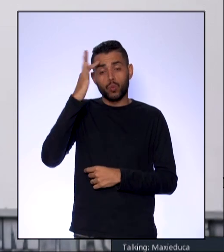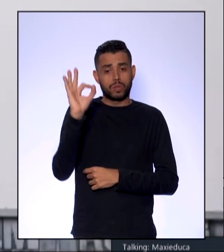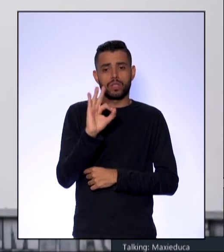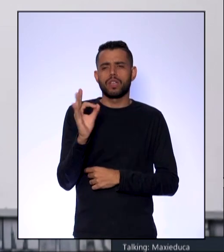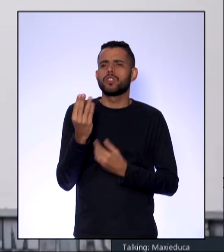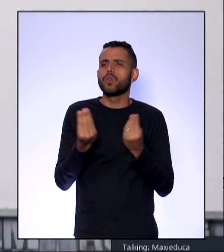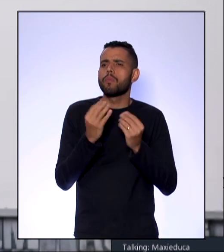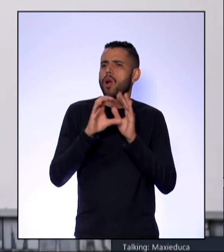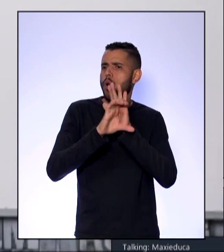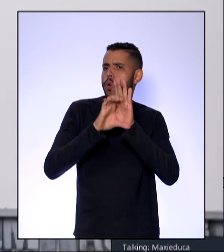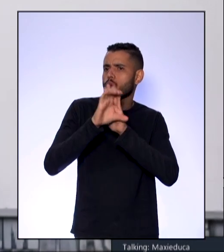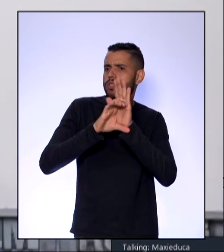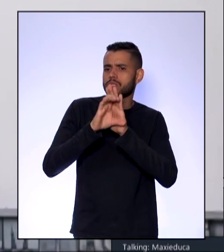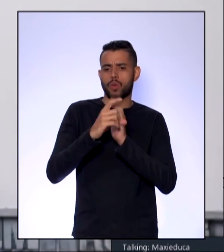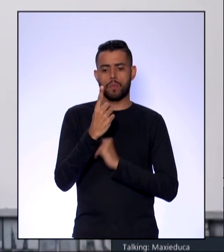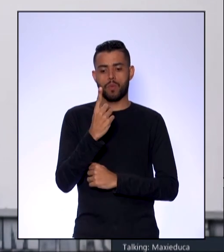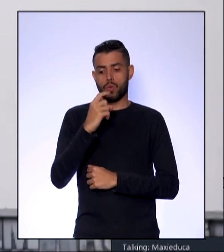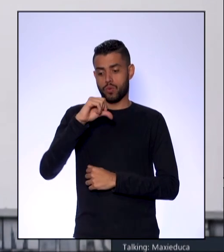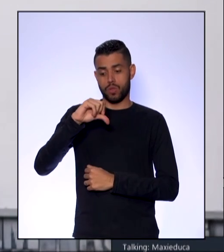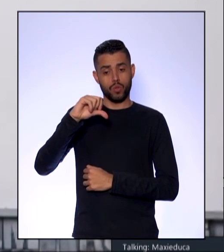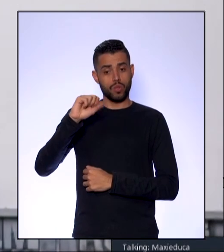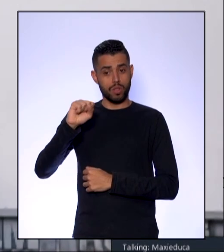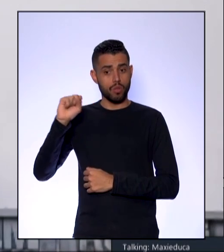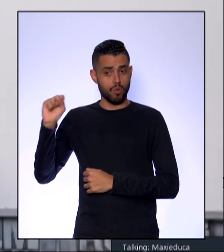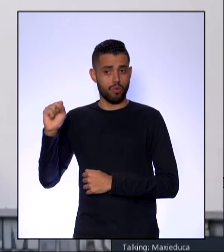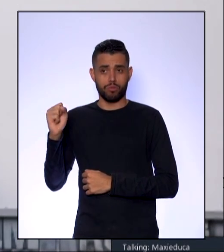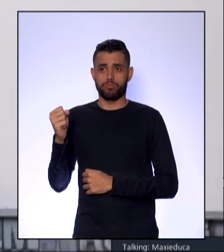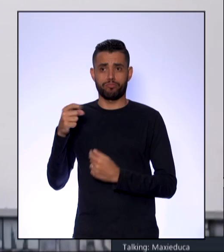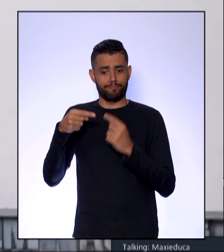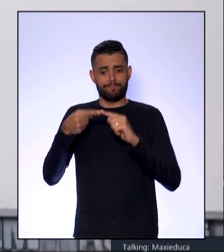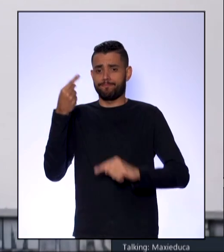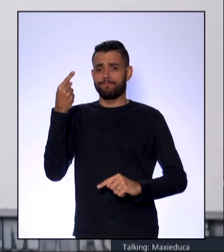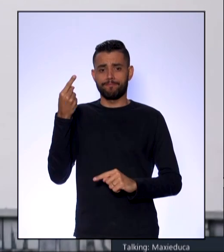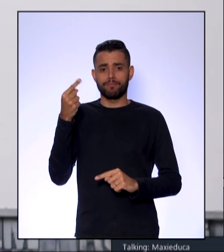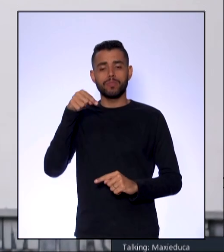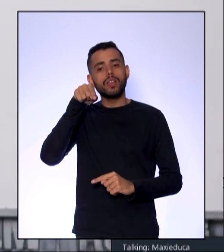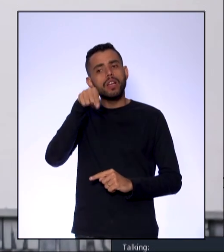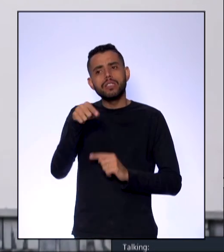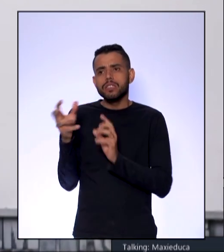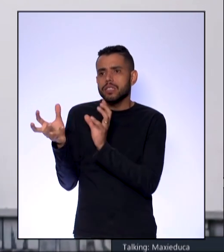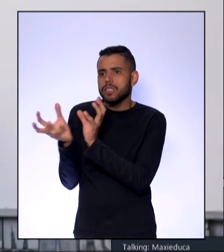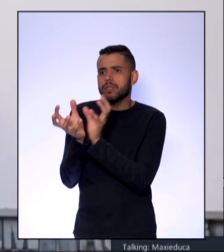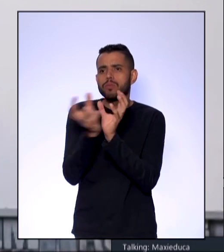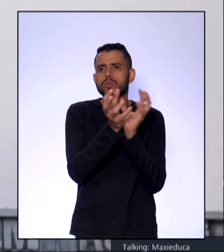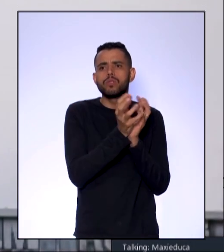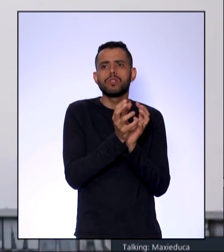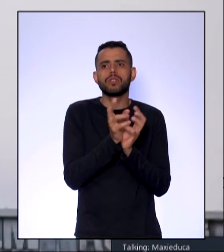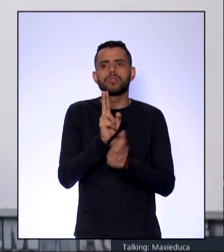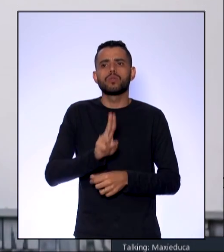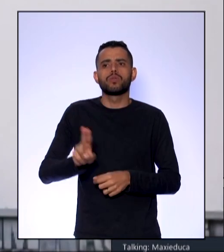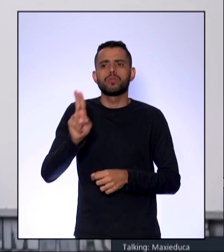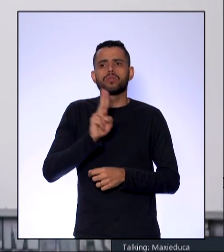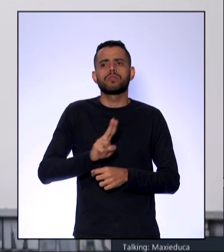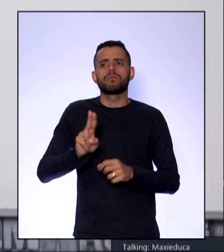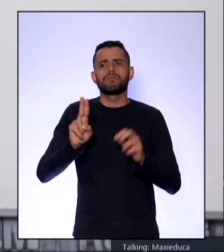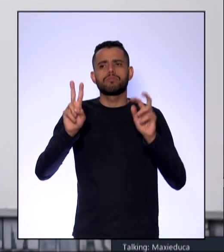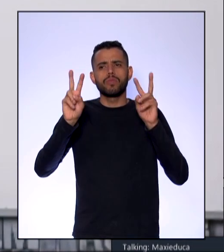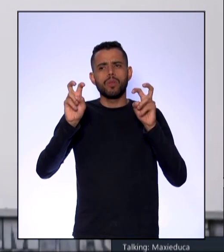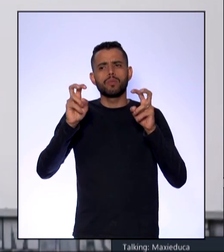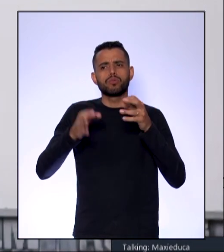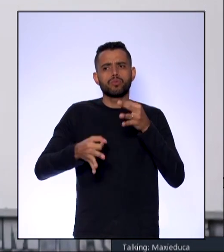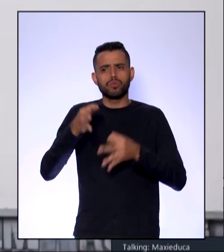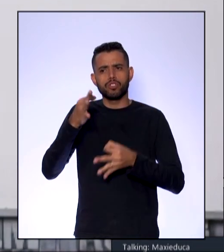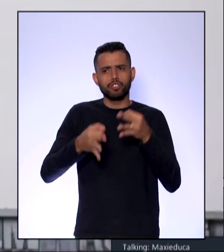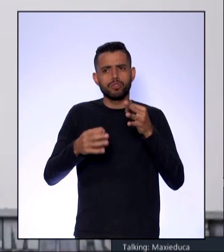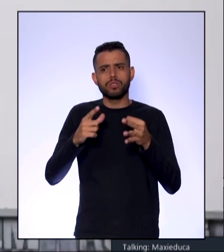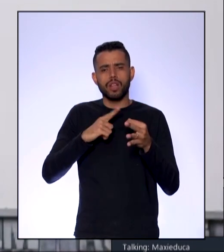Constituição Federal de 88. E estas tribos ainda usam um termo jurídico que está na